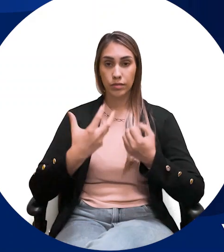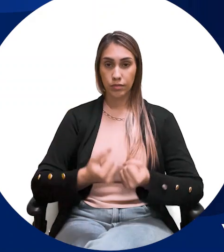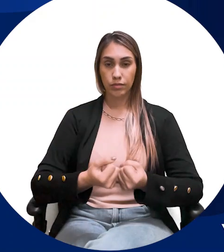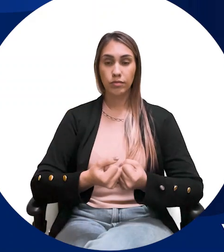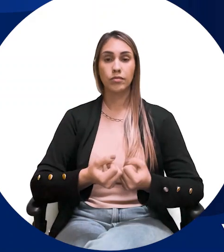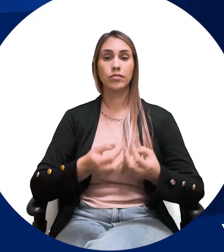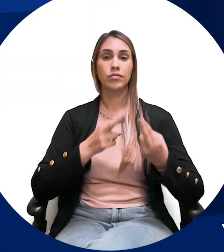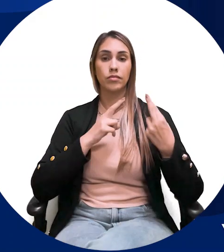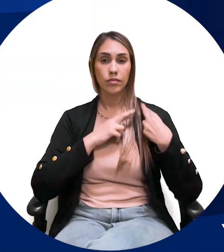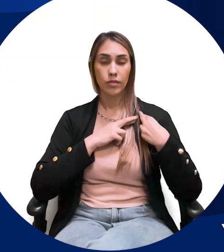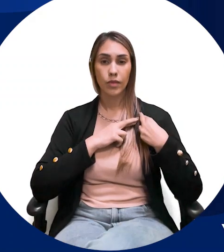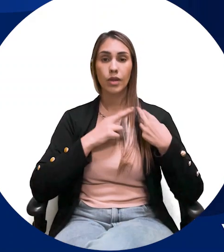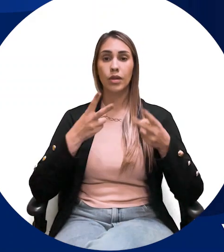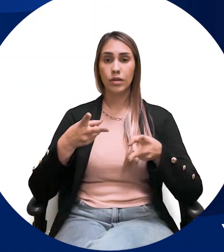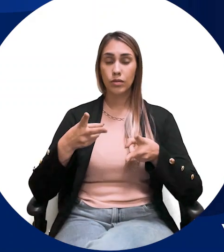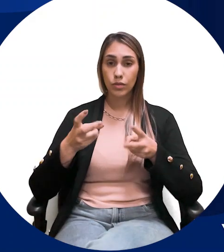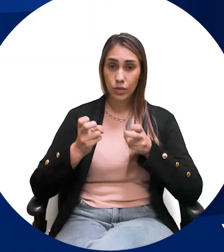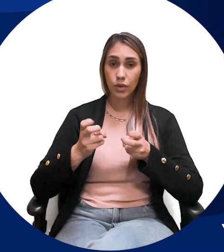que assume a responsabilidade pelo